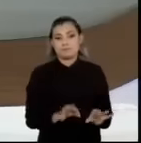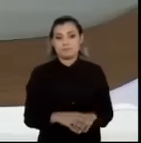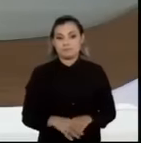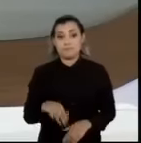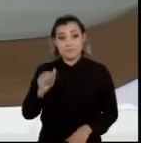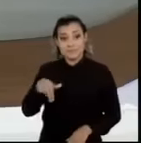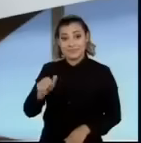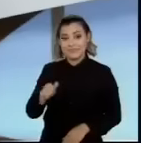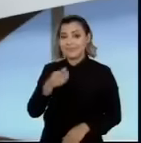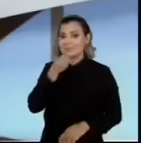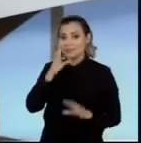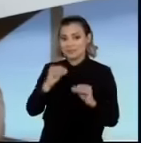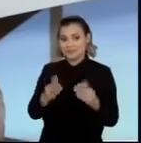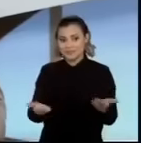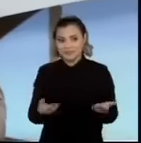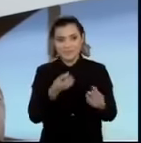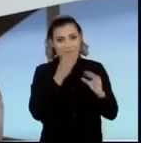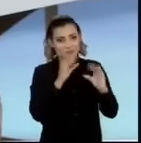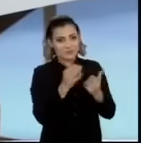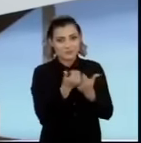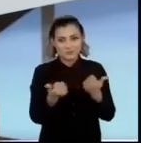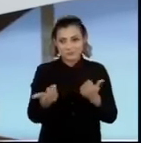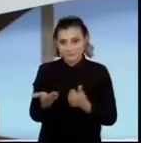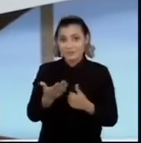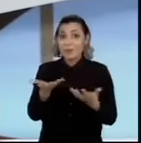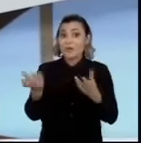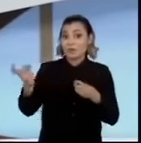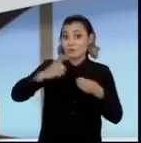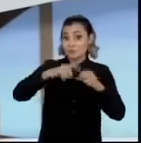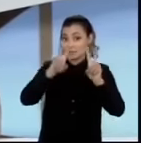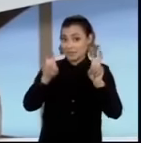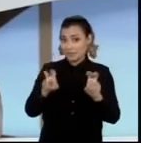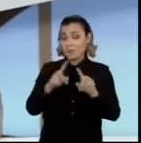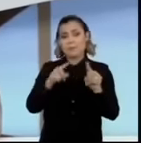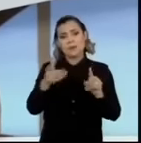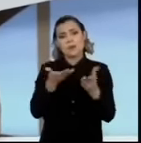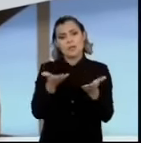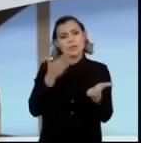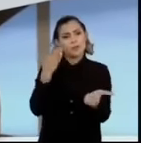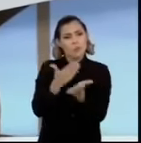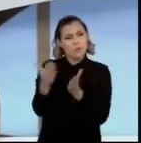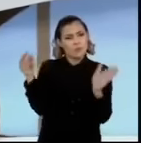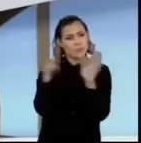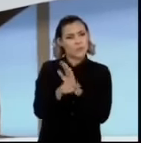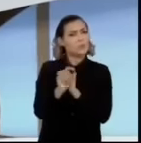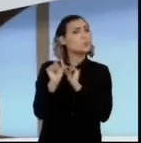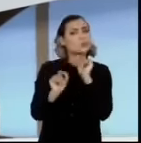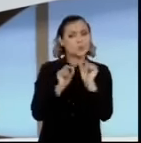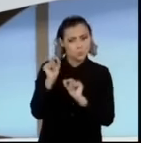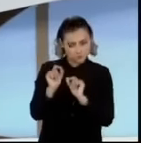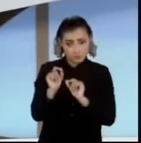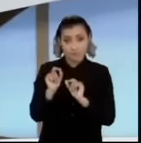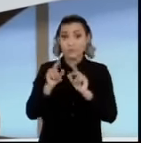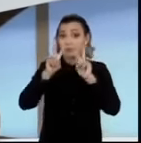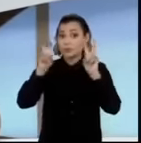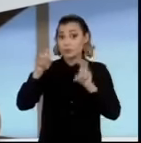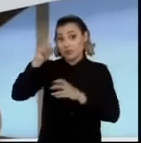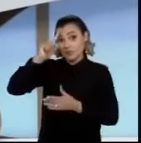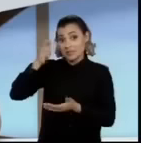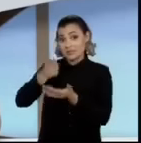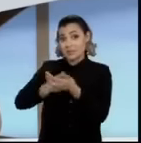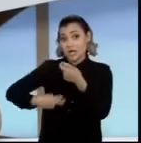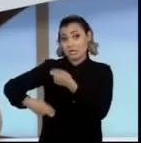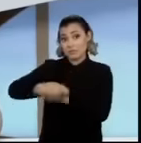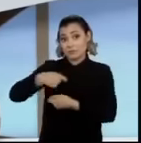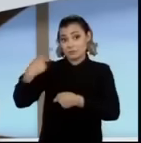sim, boa noite. Boa noite, ministro. Eu quero voltar nessa questão, mas eu gostaria de começar perguntando sobre as decisões